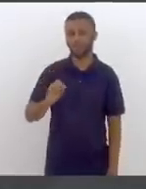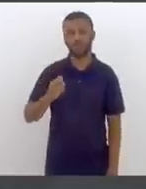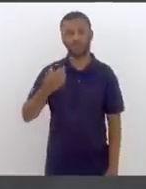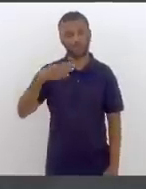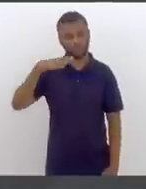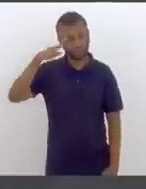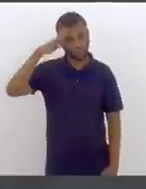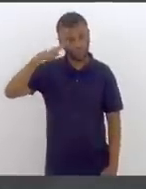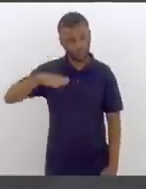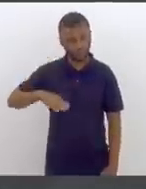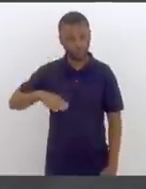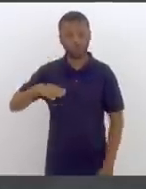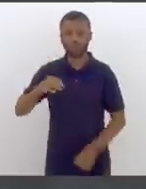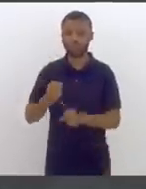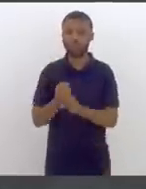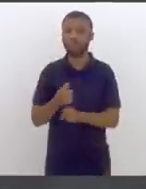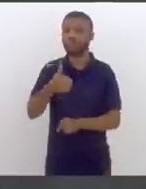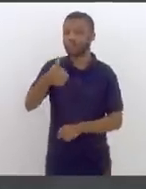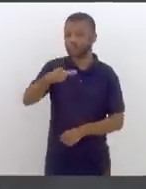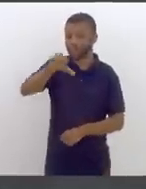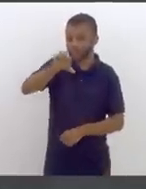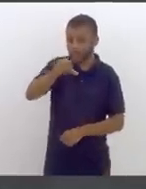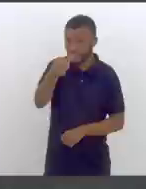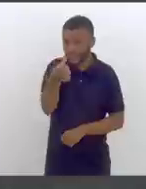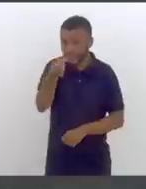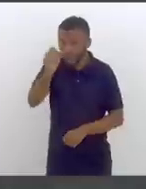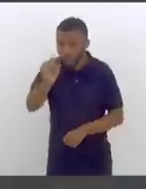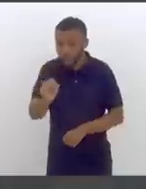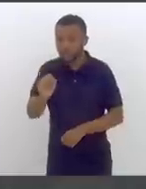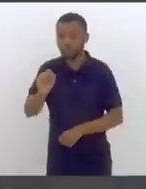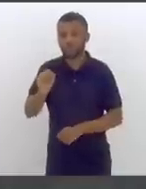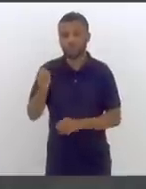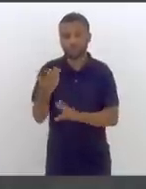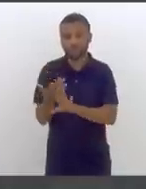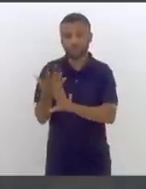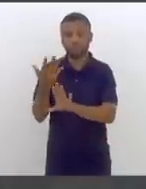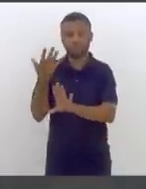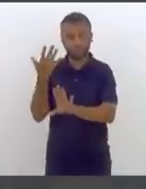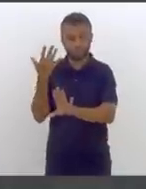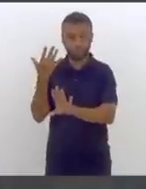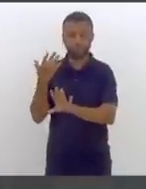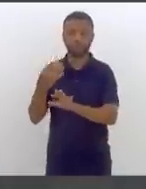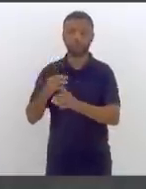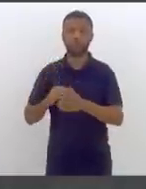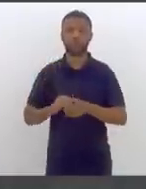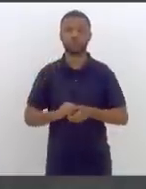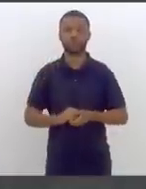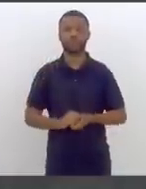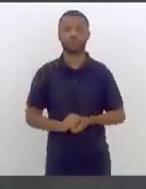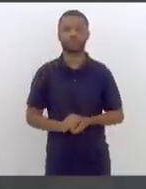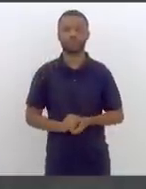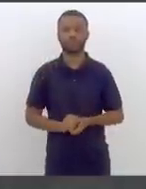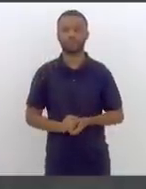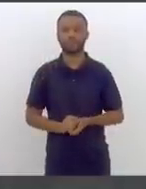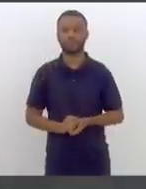de 1968 um Barra Portugal